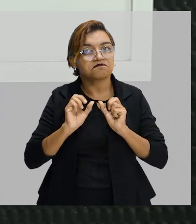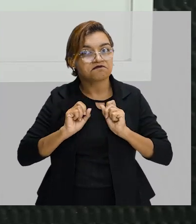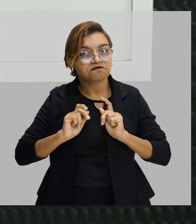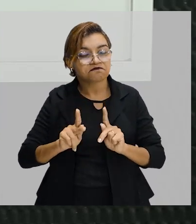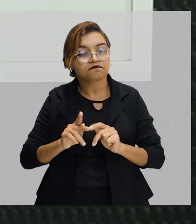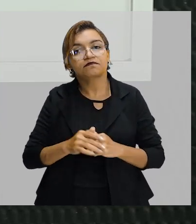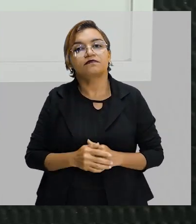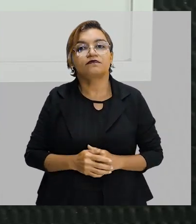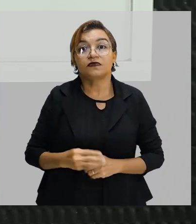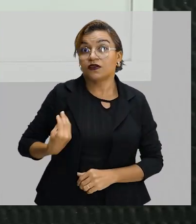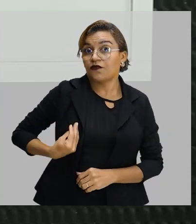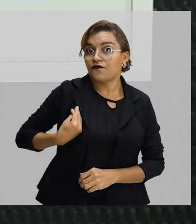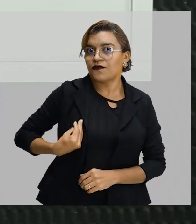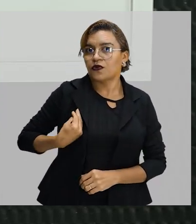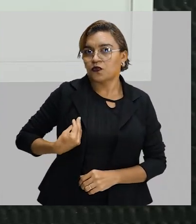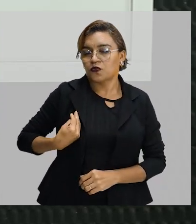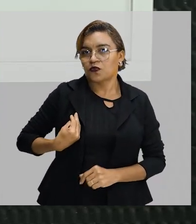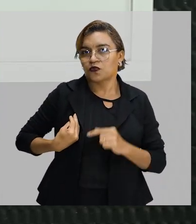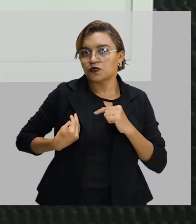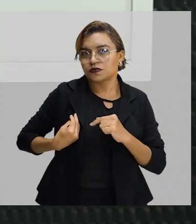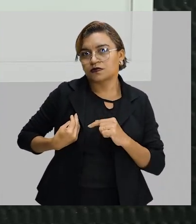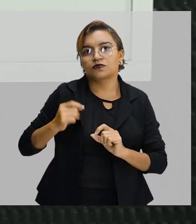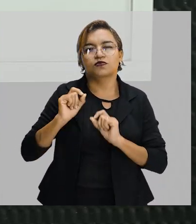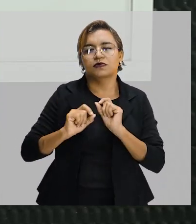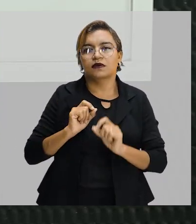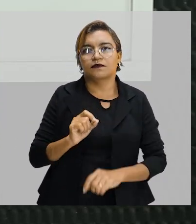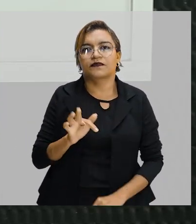E a frequência,